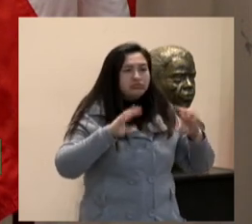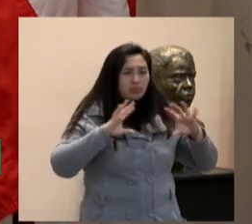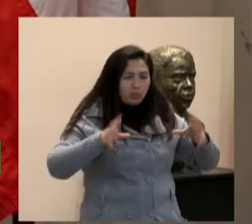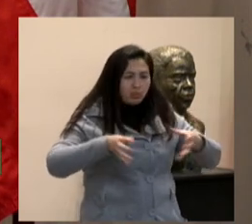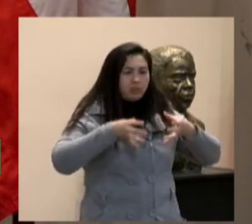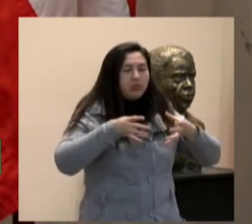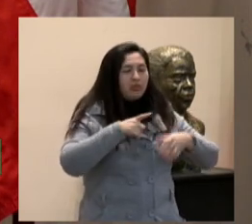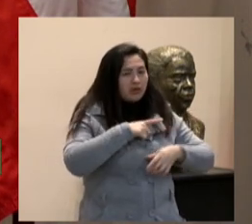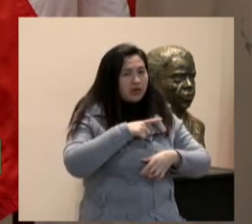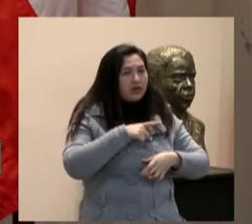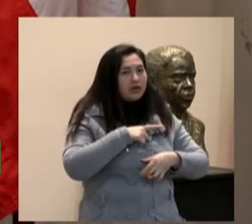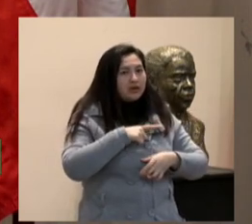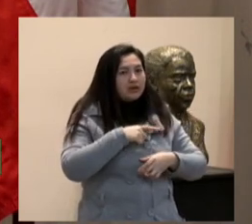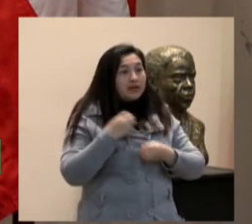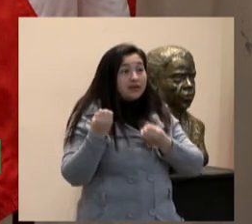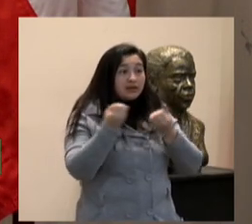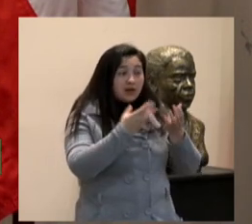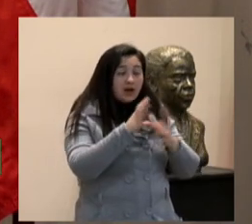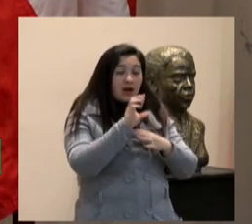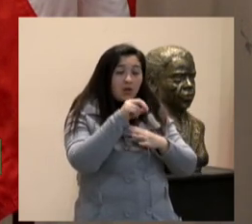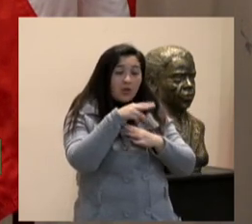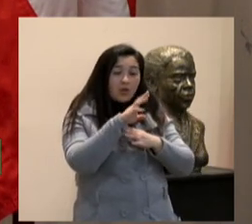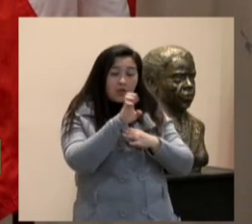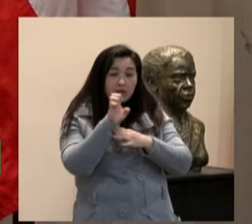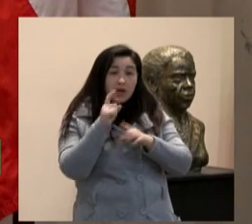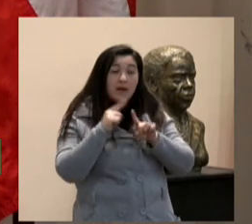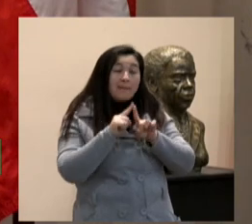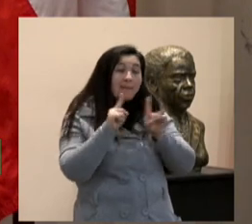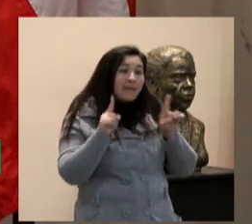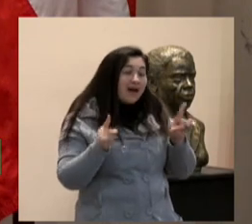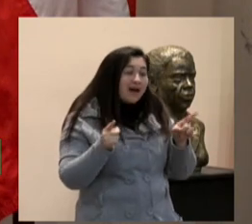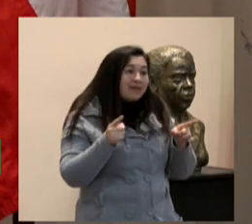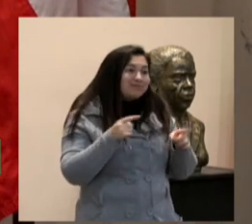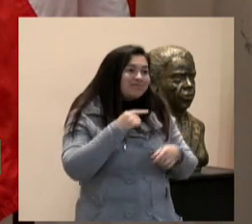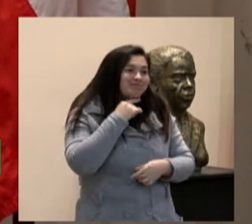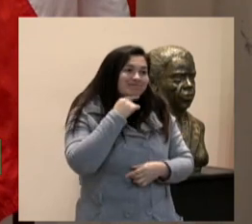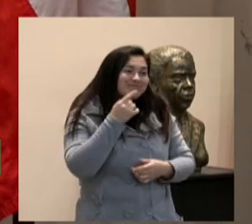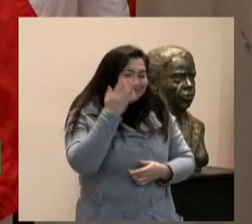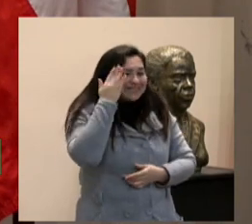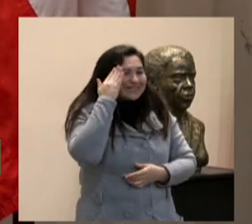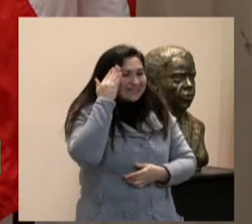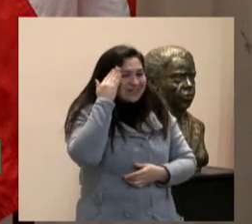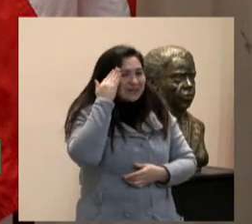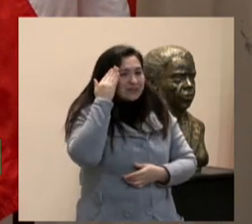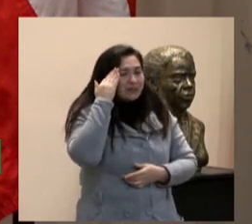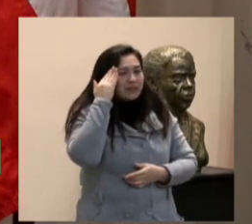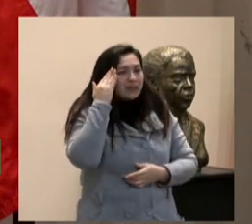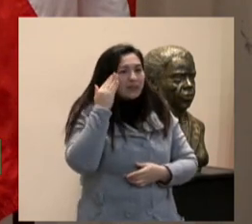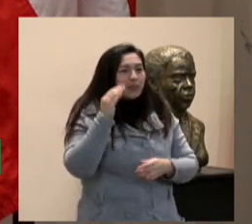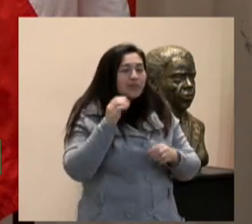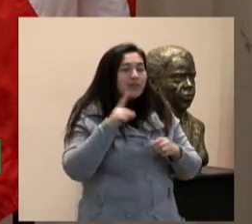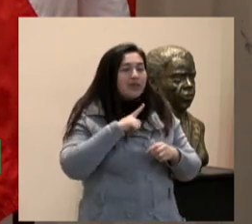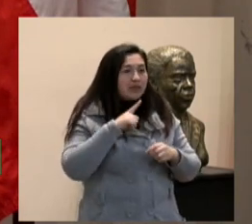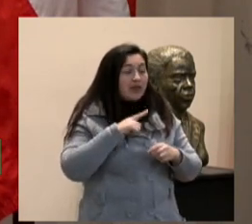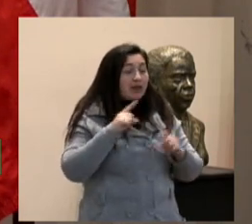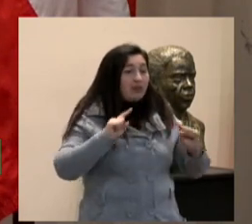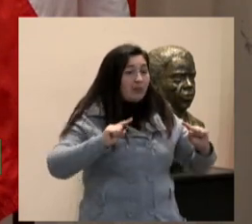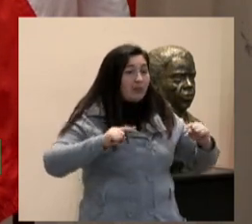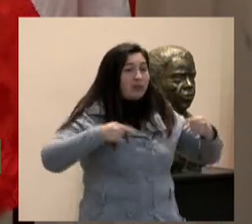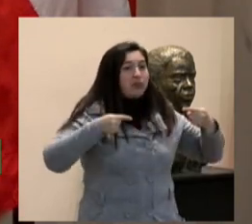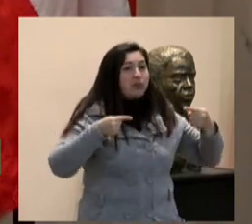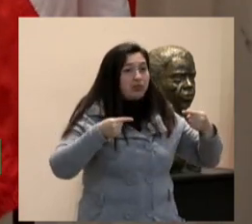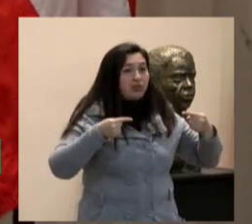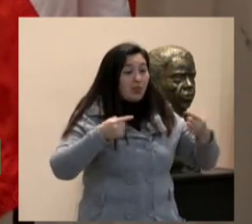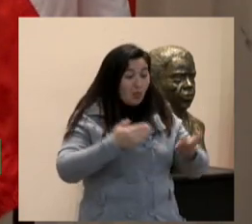preparatórias da CONAI, mas que, infelizmente, a gente sabe que talvez o maior desafio